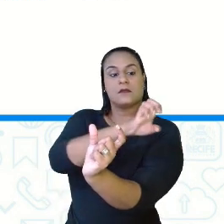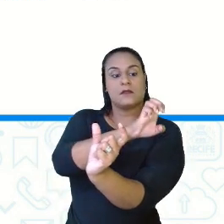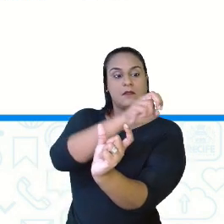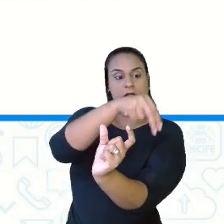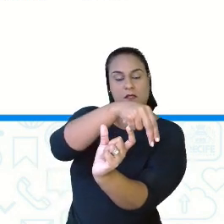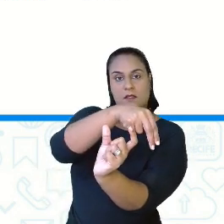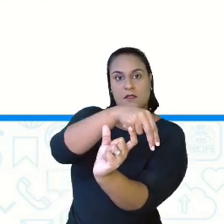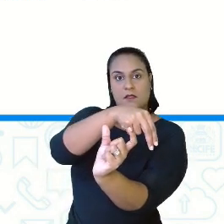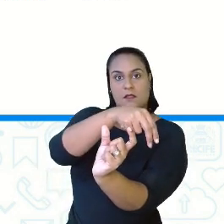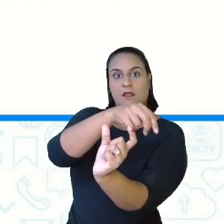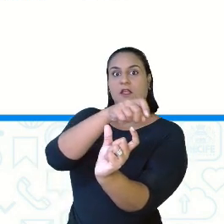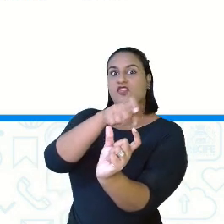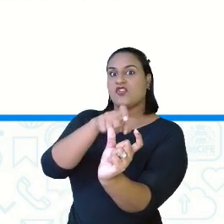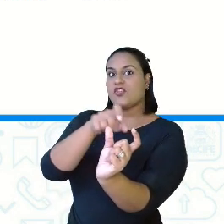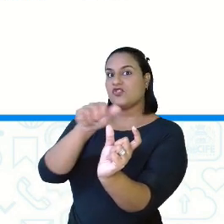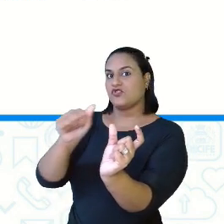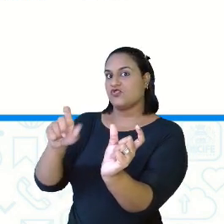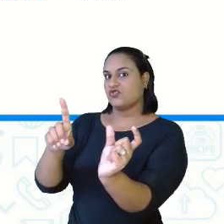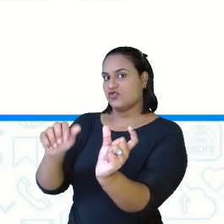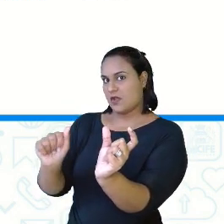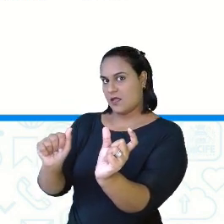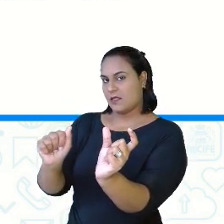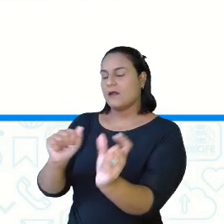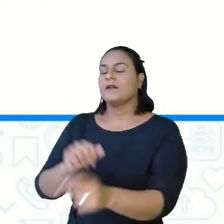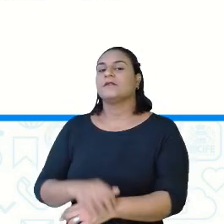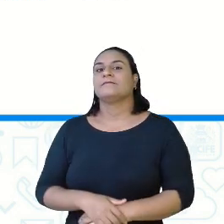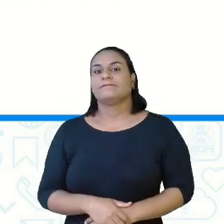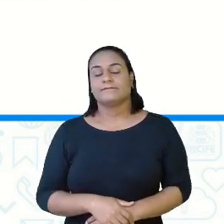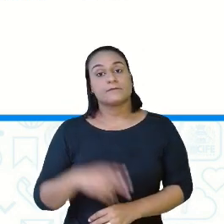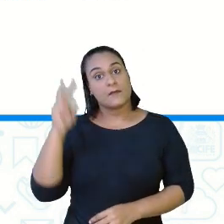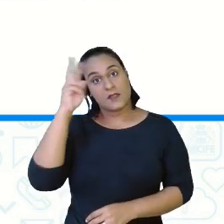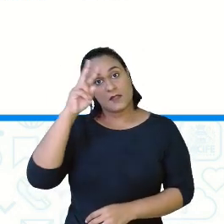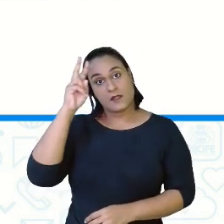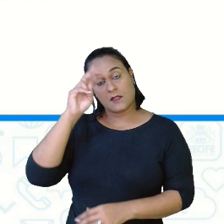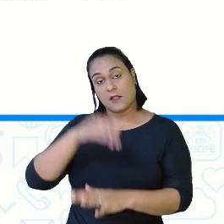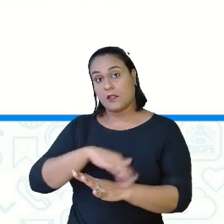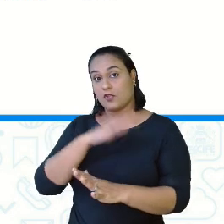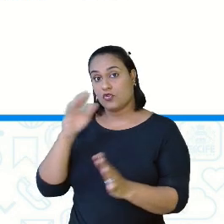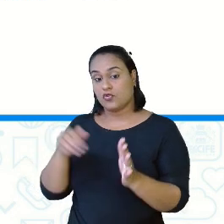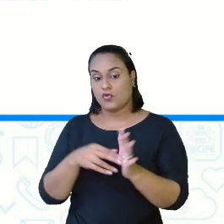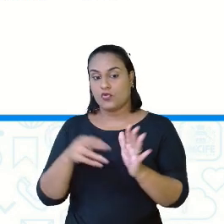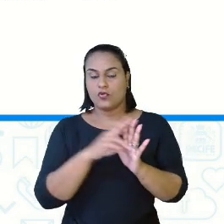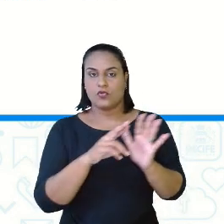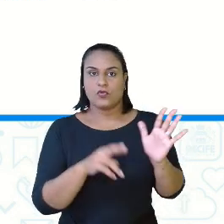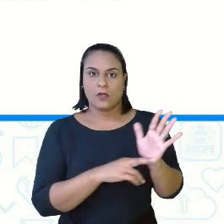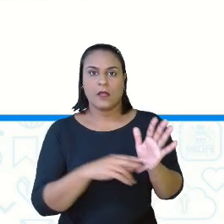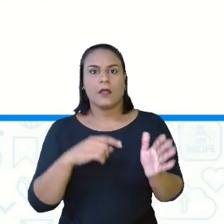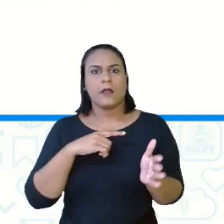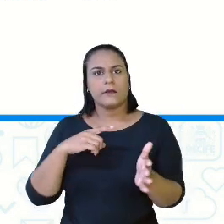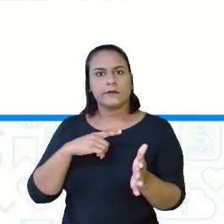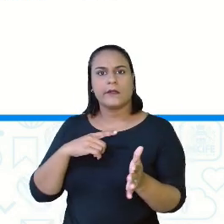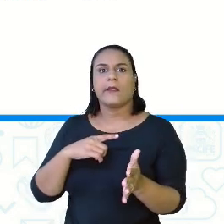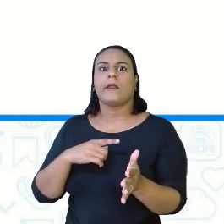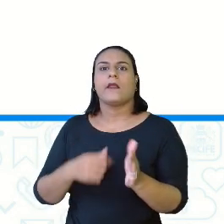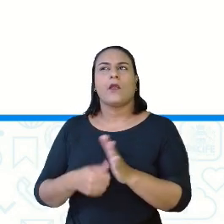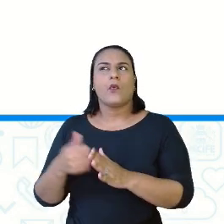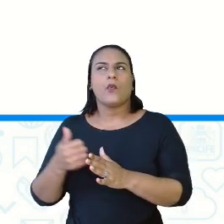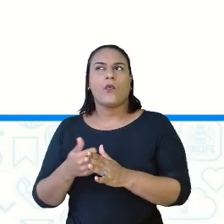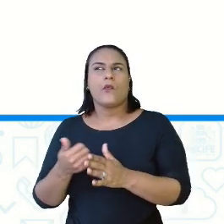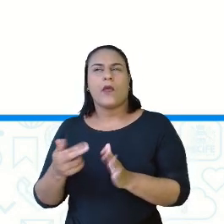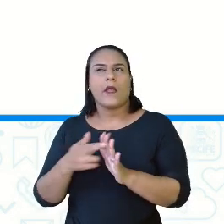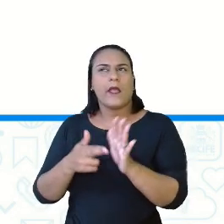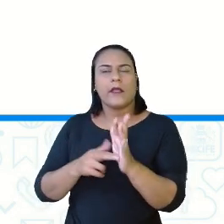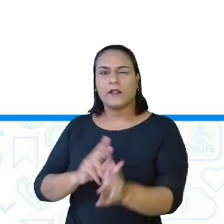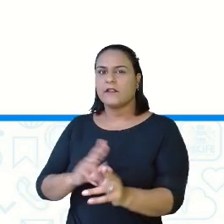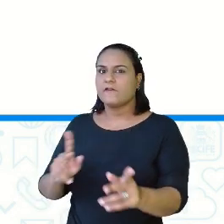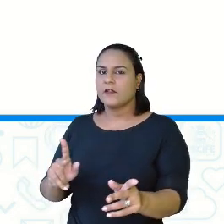em. Enxada e enxaqueca. Lembrando que todas essas regras, elas possuem uma